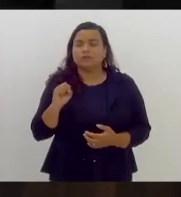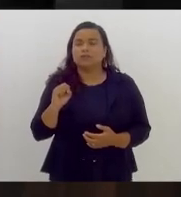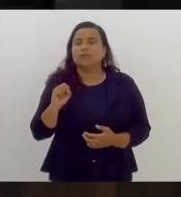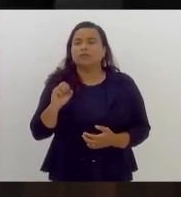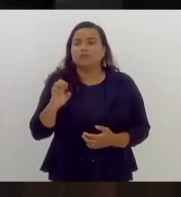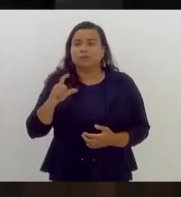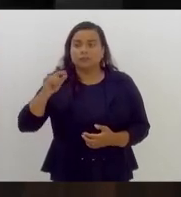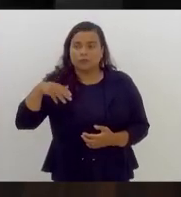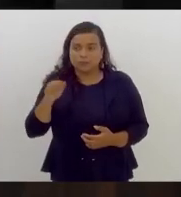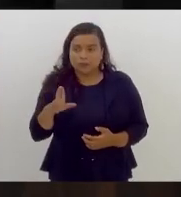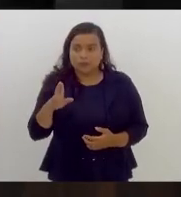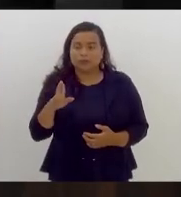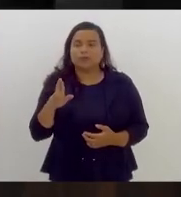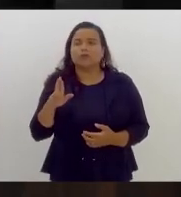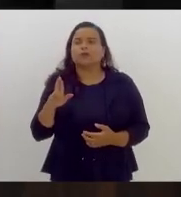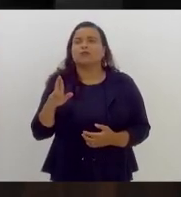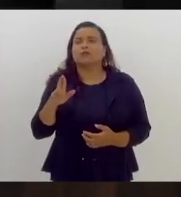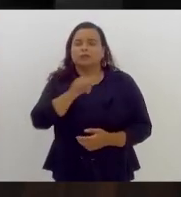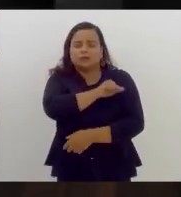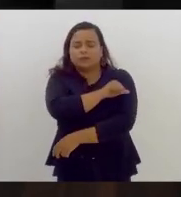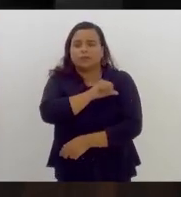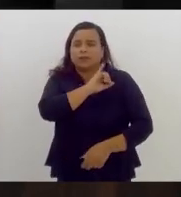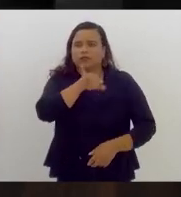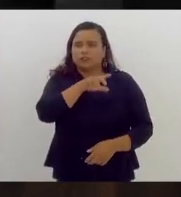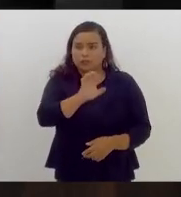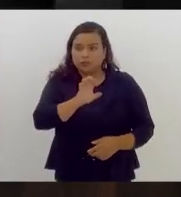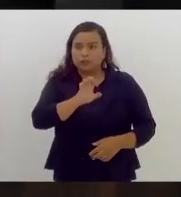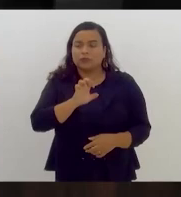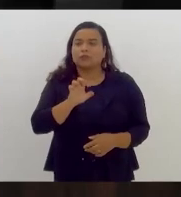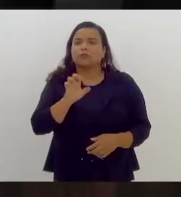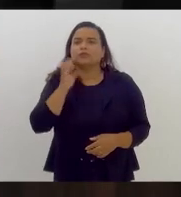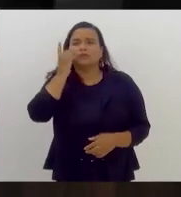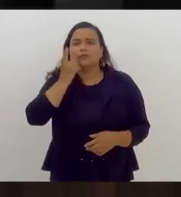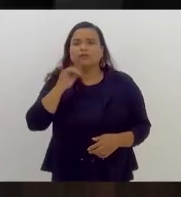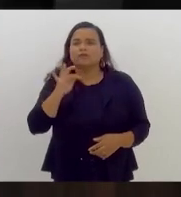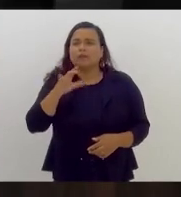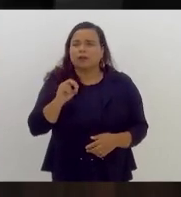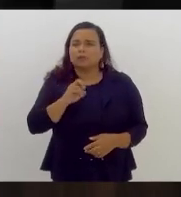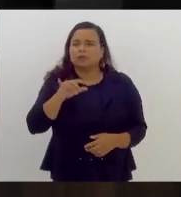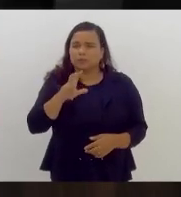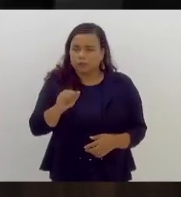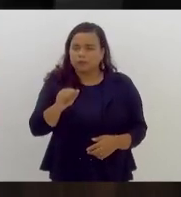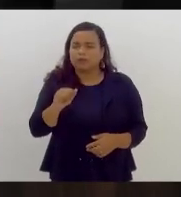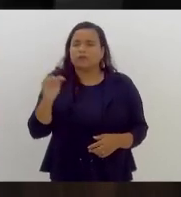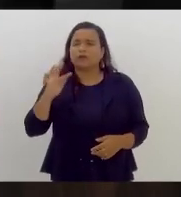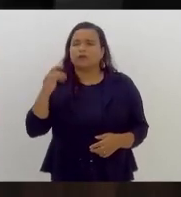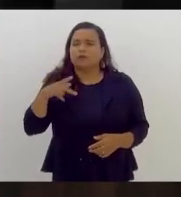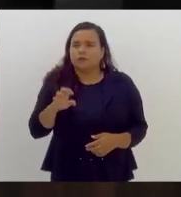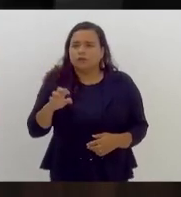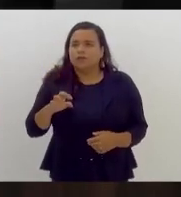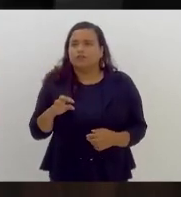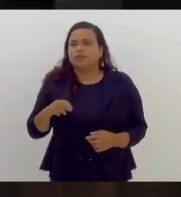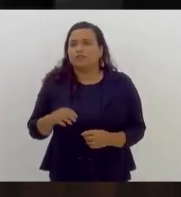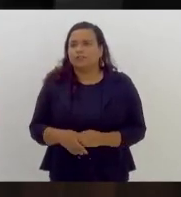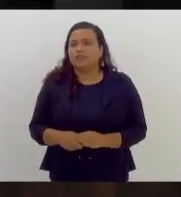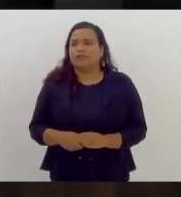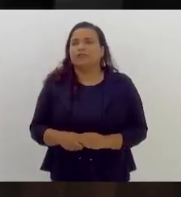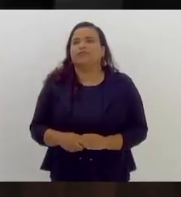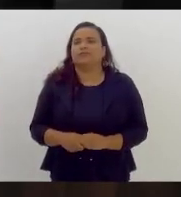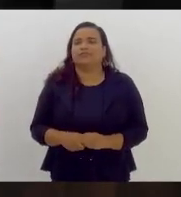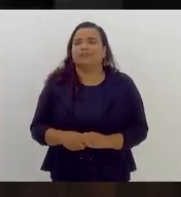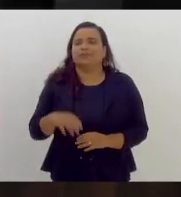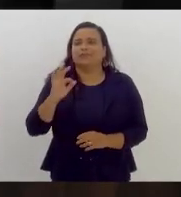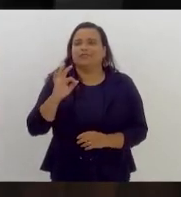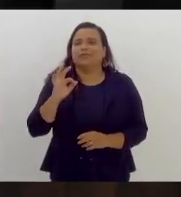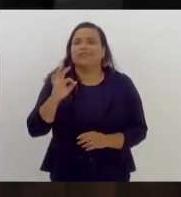deputado Eliomar Coelho, deputada enfermeira Rejane, deputado Fábio Silva, deputado Felipe Soares, deputado Felipe Paubel, deputado